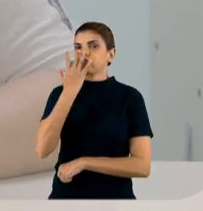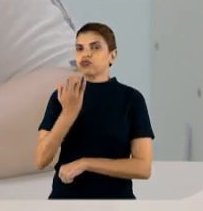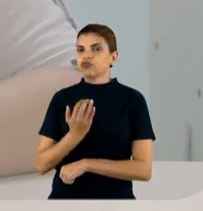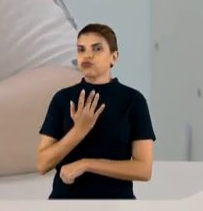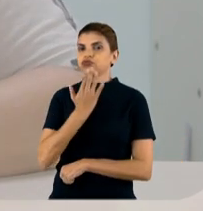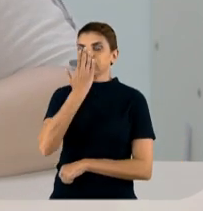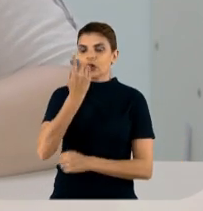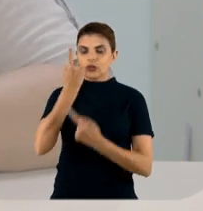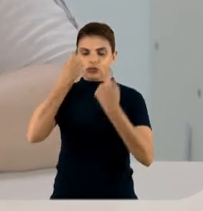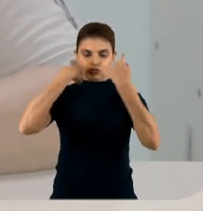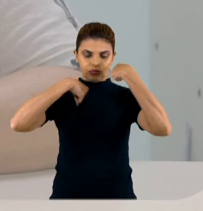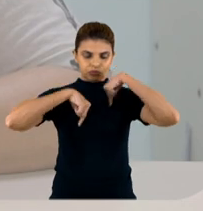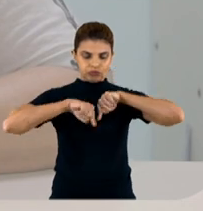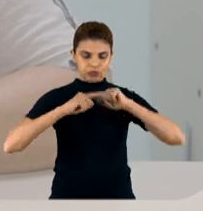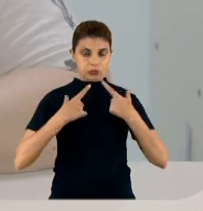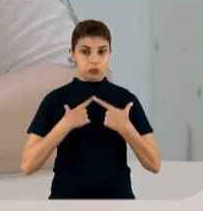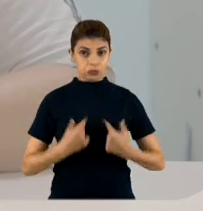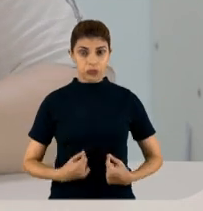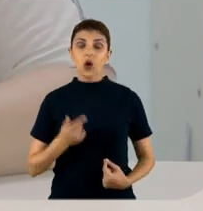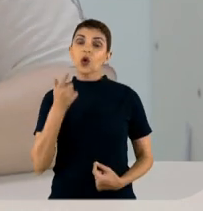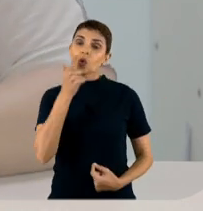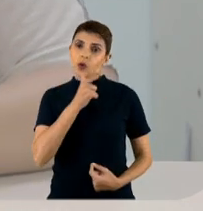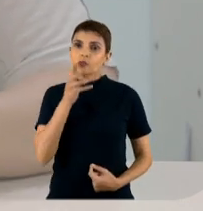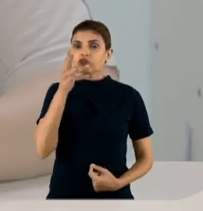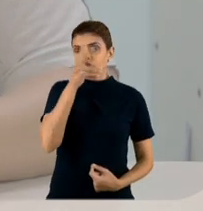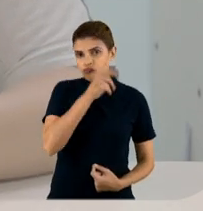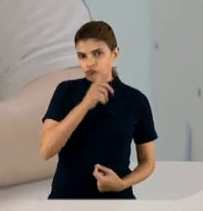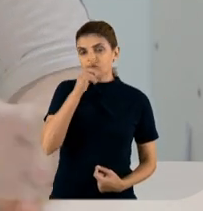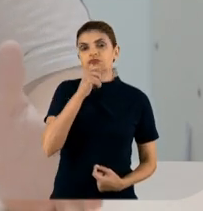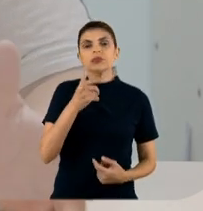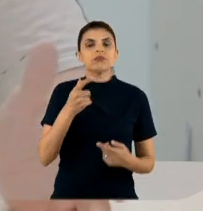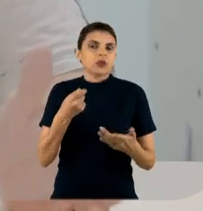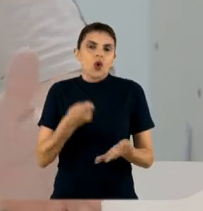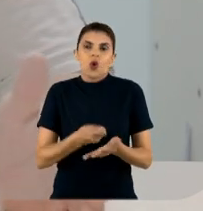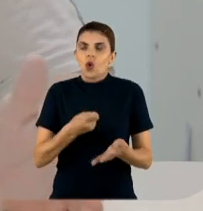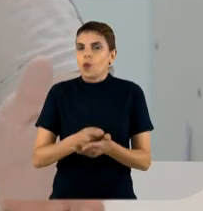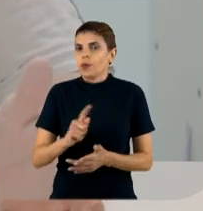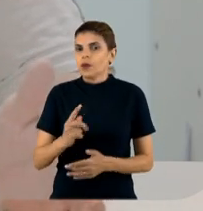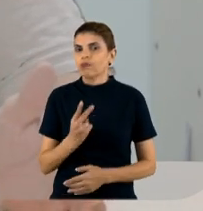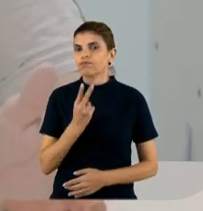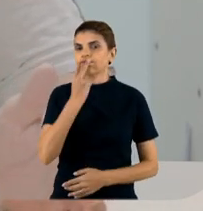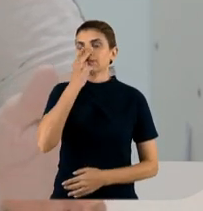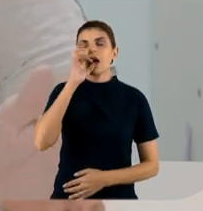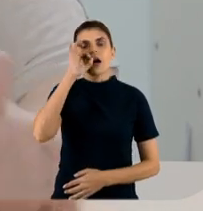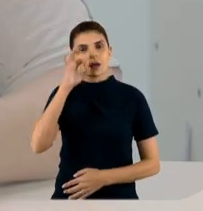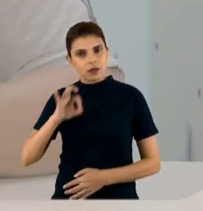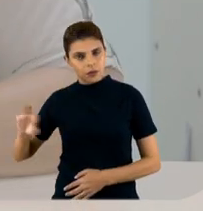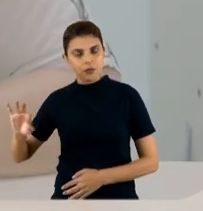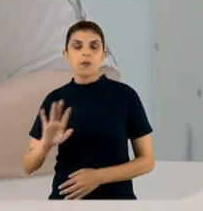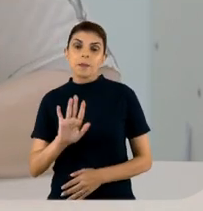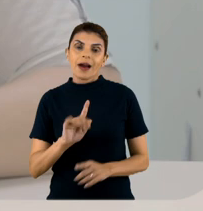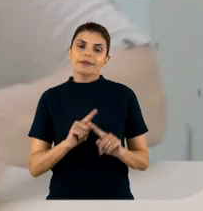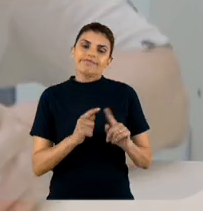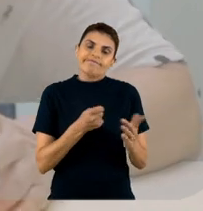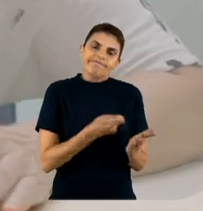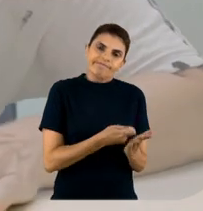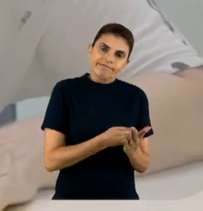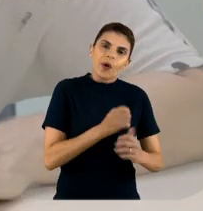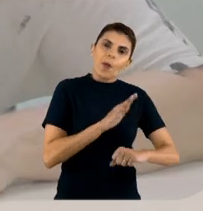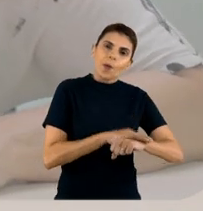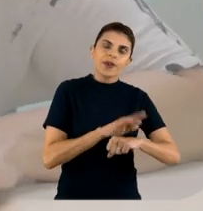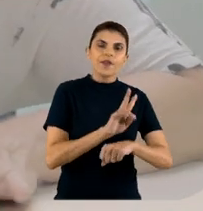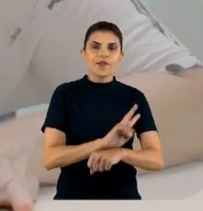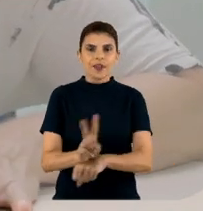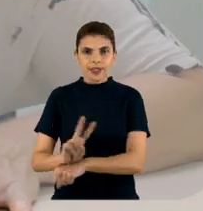maior que é uma coisa que tem conseguido manter alguns pacientes sem ser necess A intubação mas já exige nesse